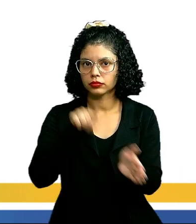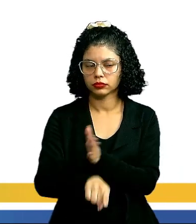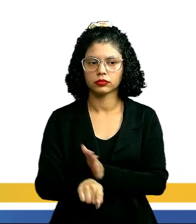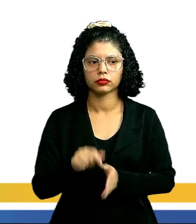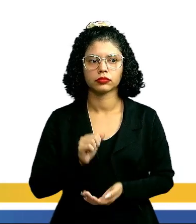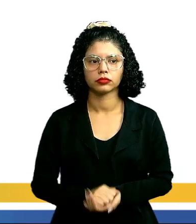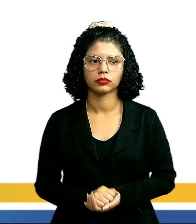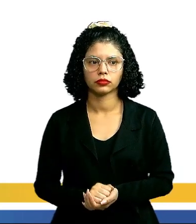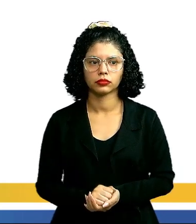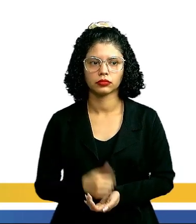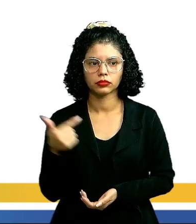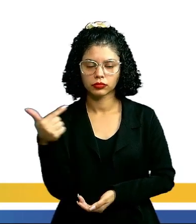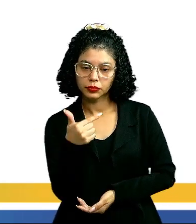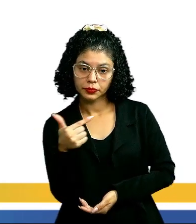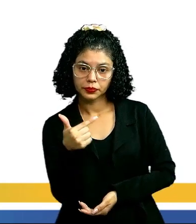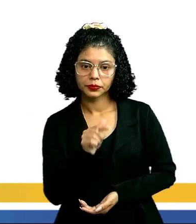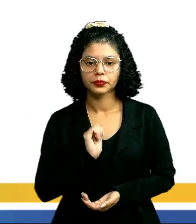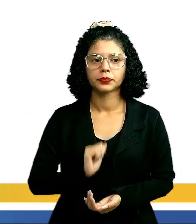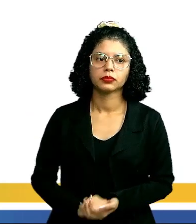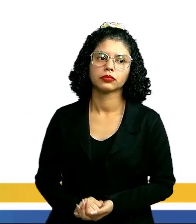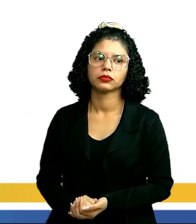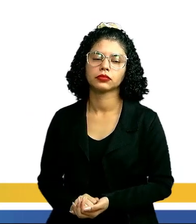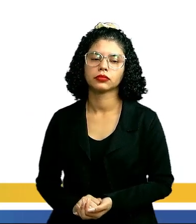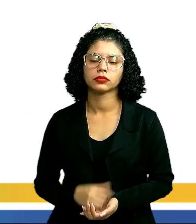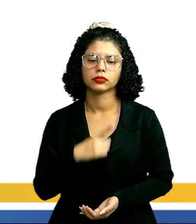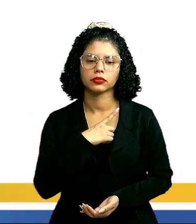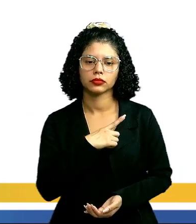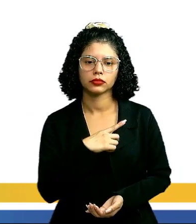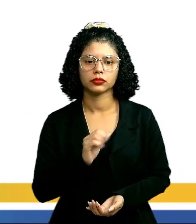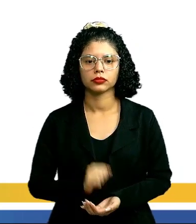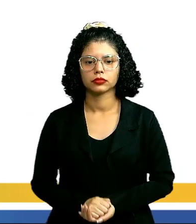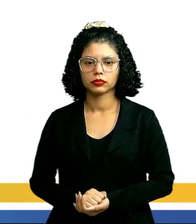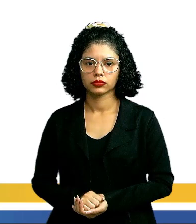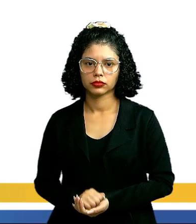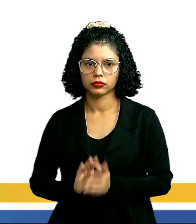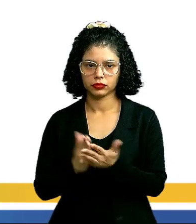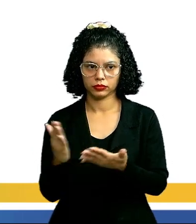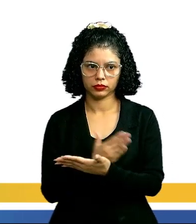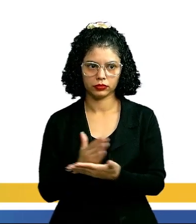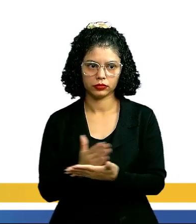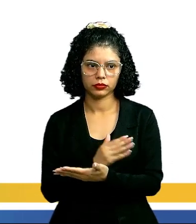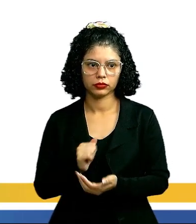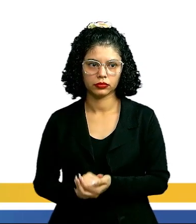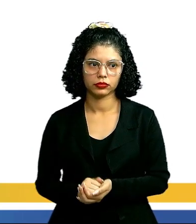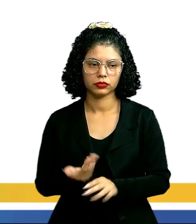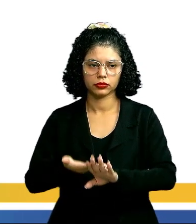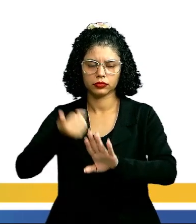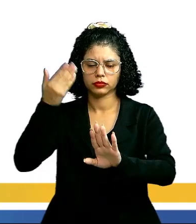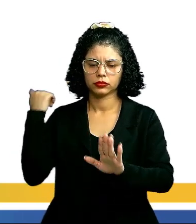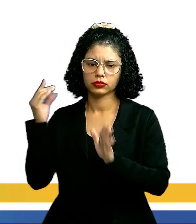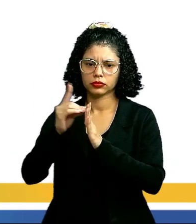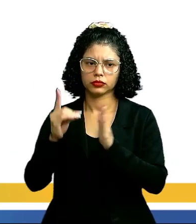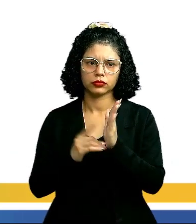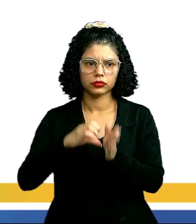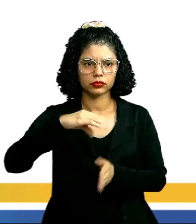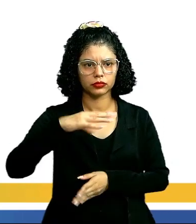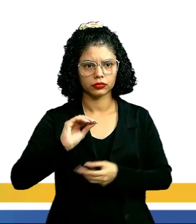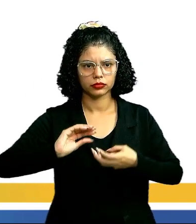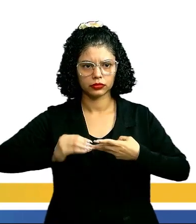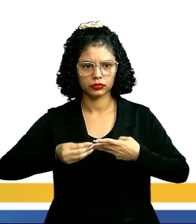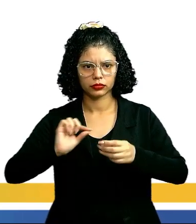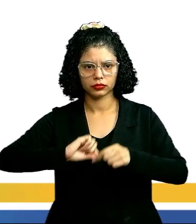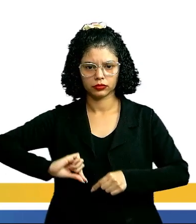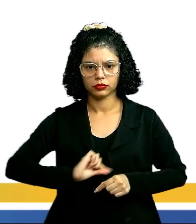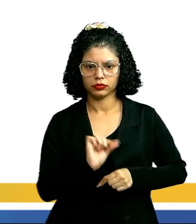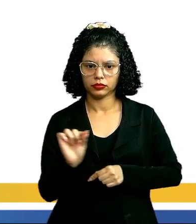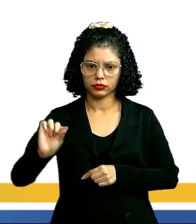questões comentadas, a segunda da questão comentada, das questões comentadas que tem no livro de vocês. Na década de 90, células do